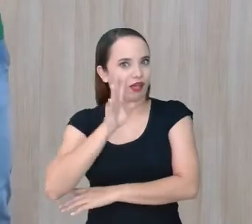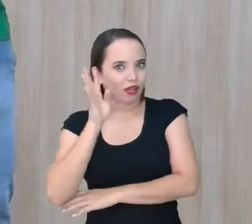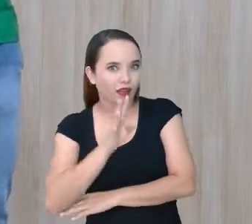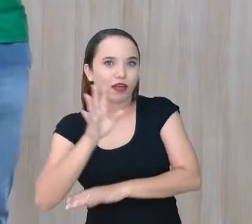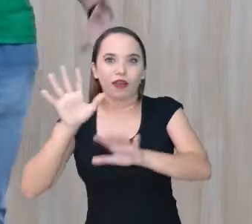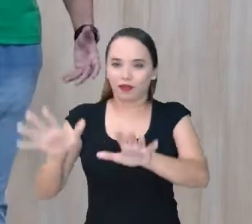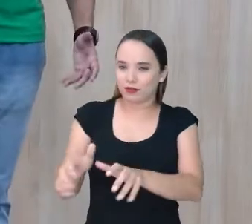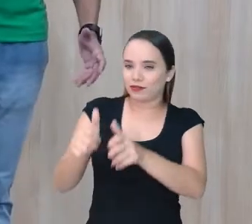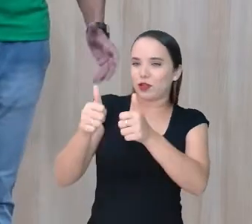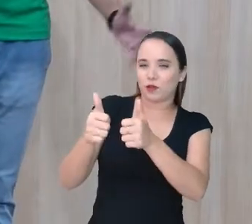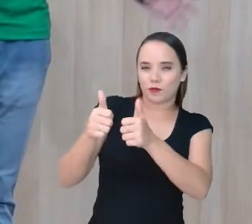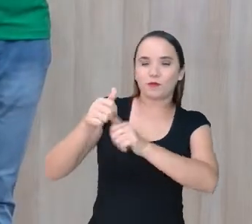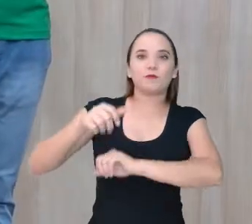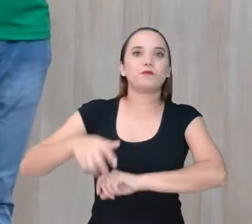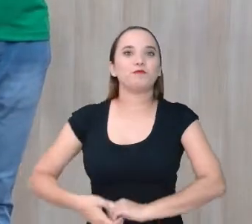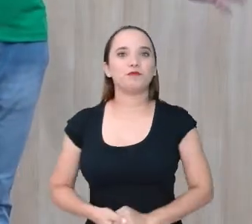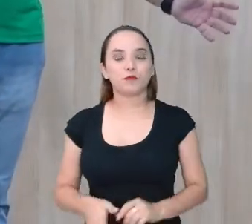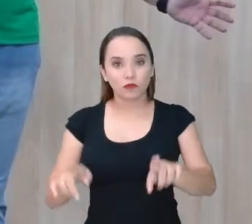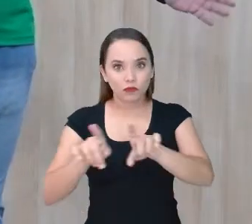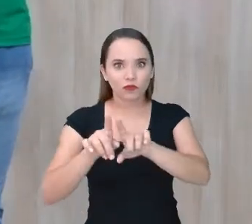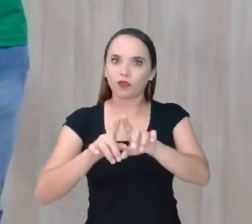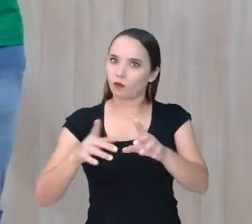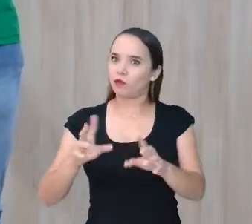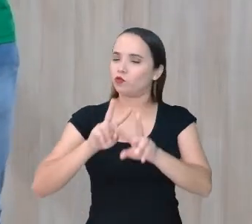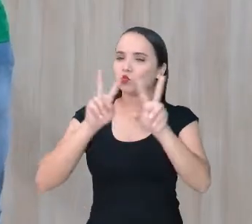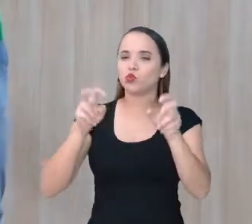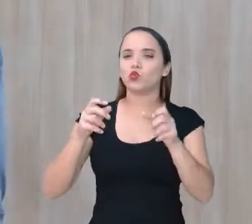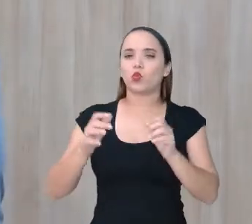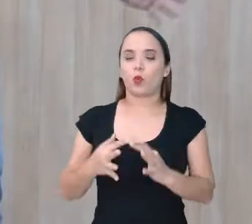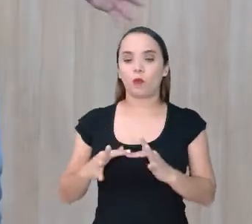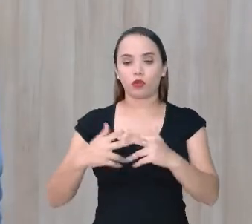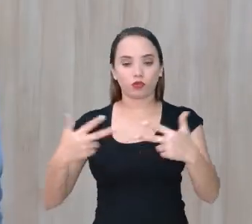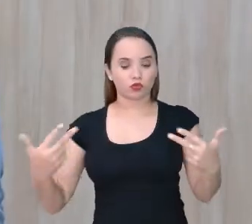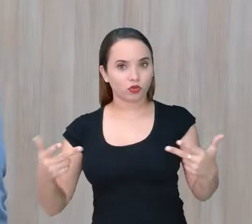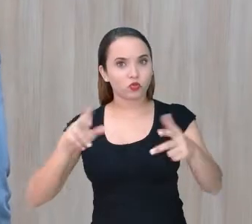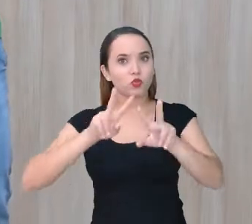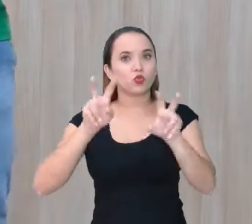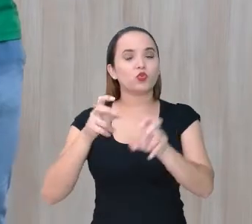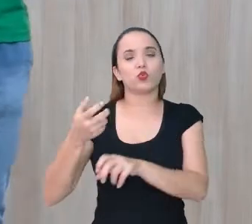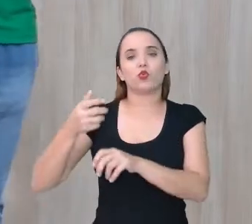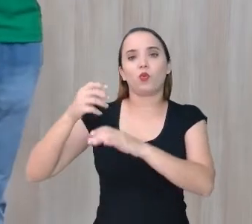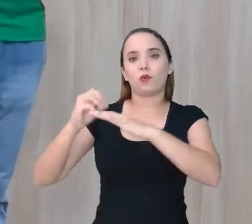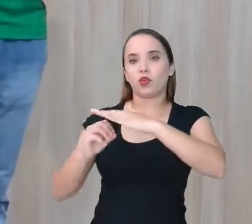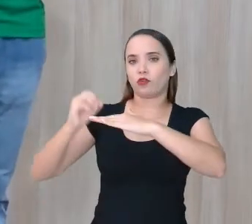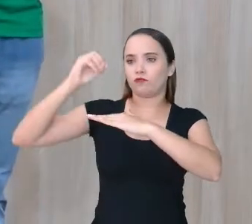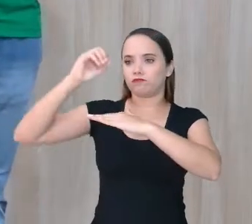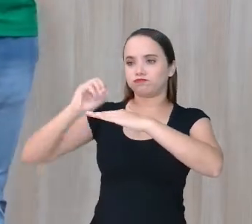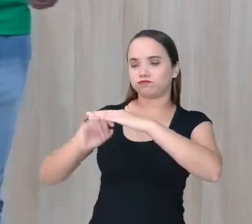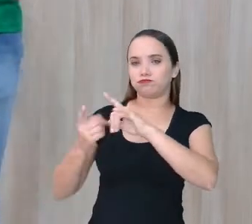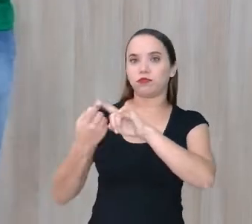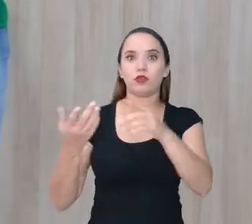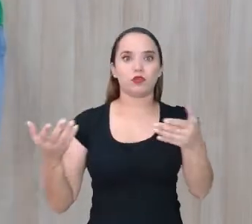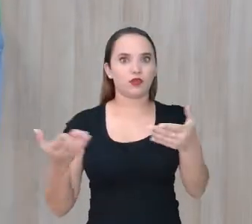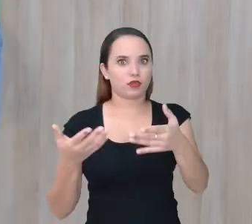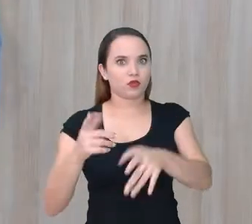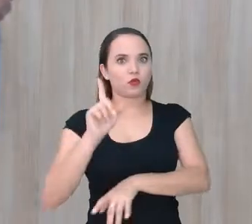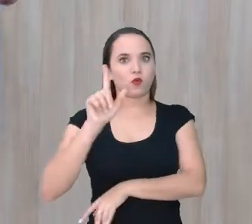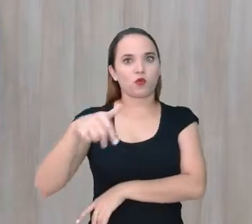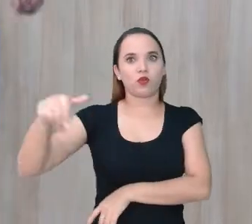aí, falando sobre toda essa questão aí das potências e agora vamos falar de uma